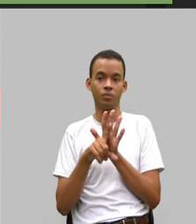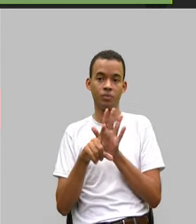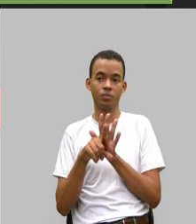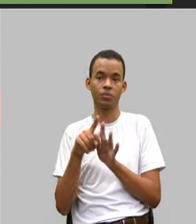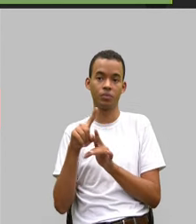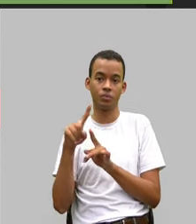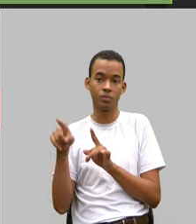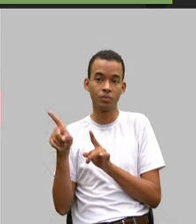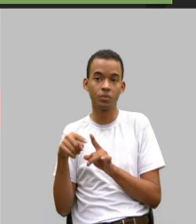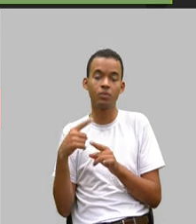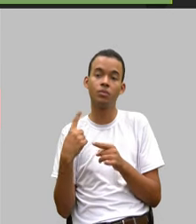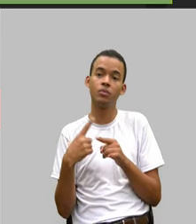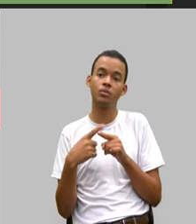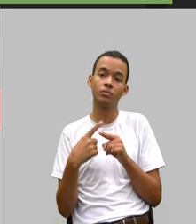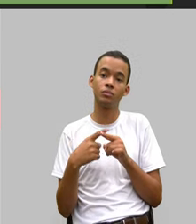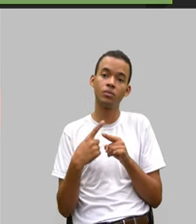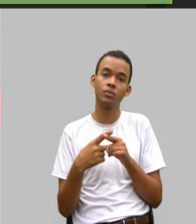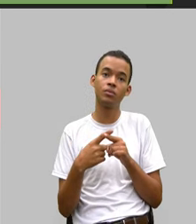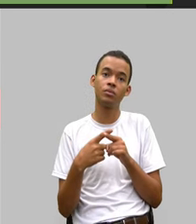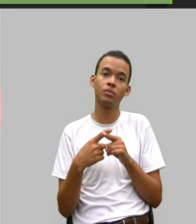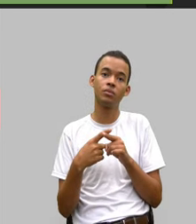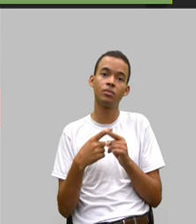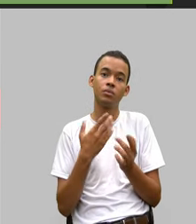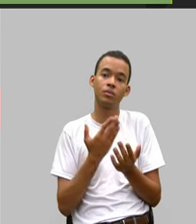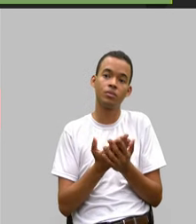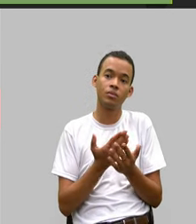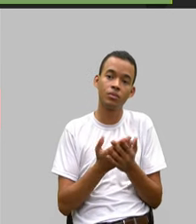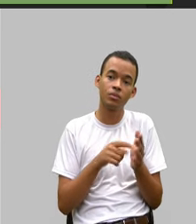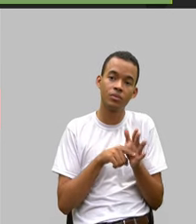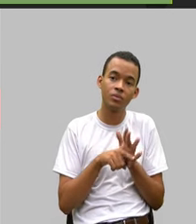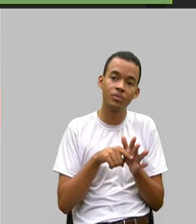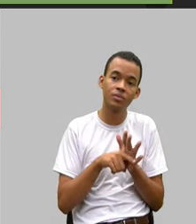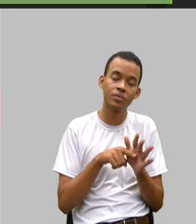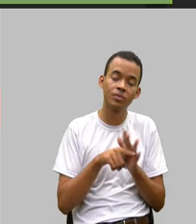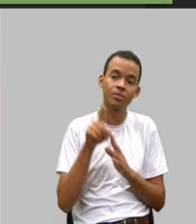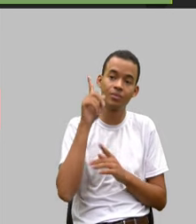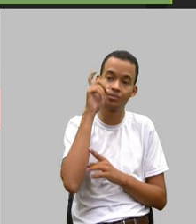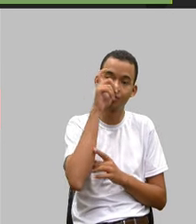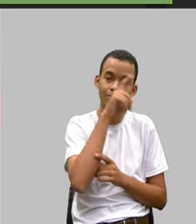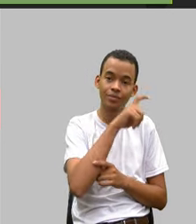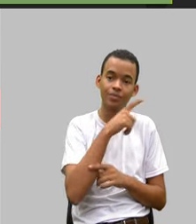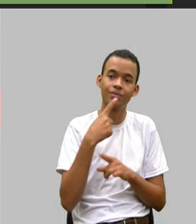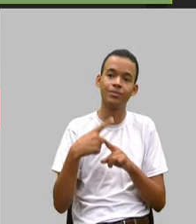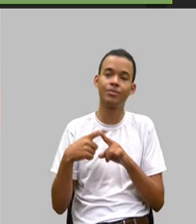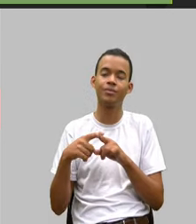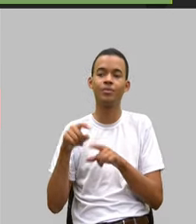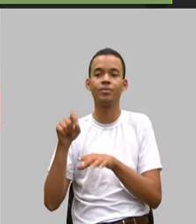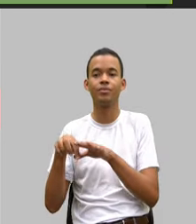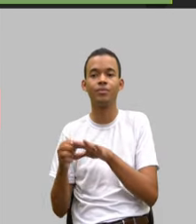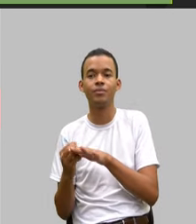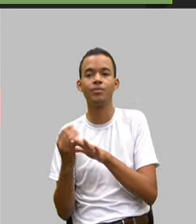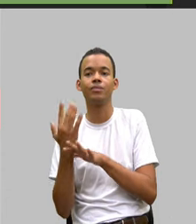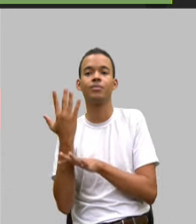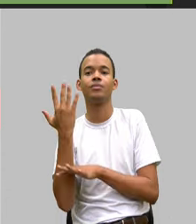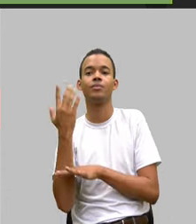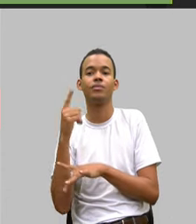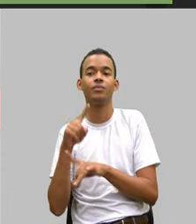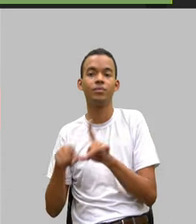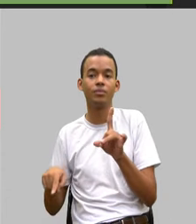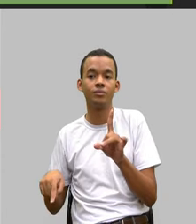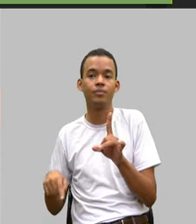científicos por se tratar de uma planta proibida então a gente entra em um contexto contraditório a gente precisa